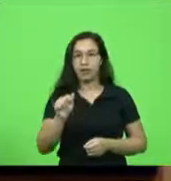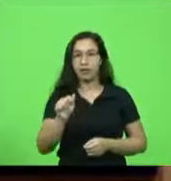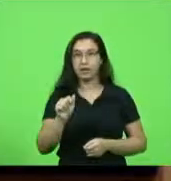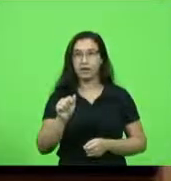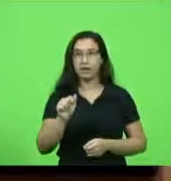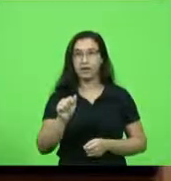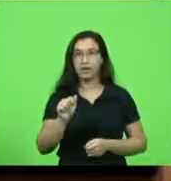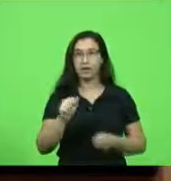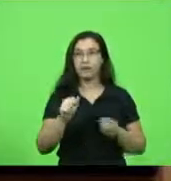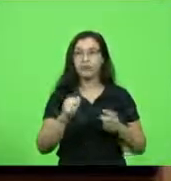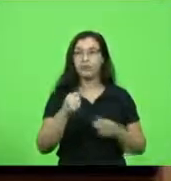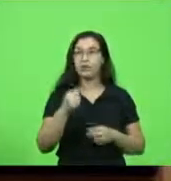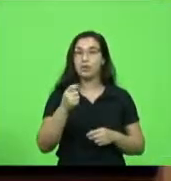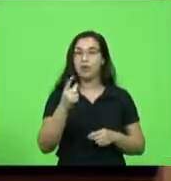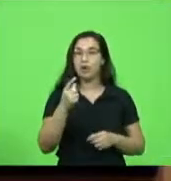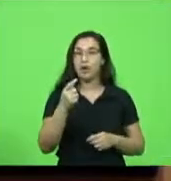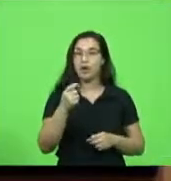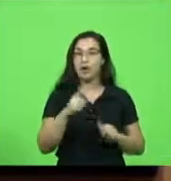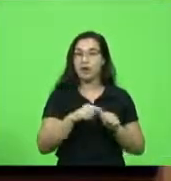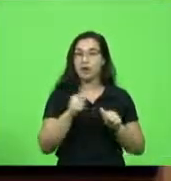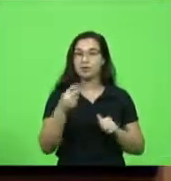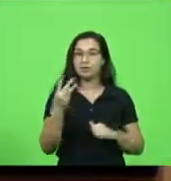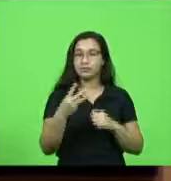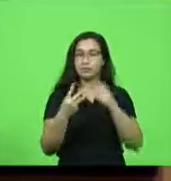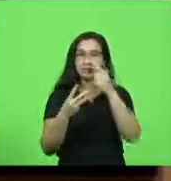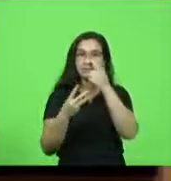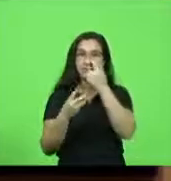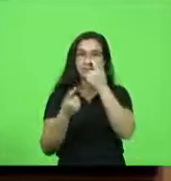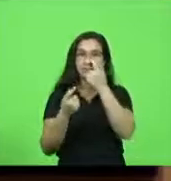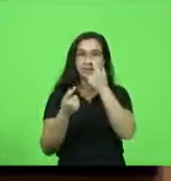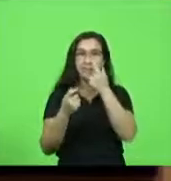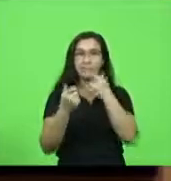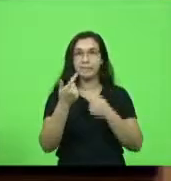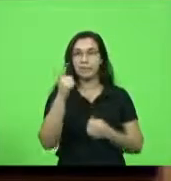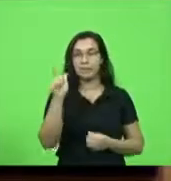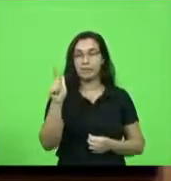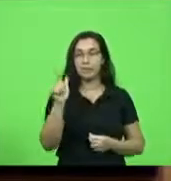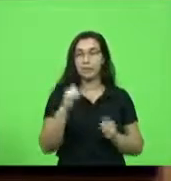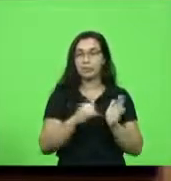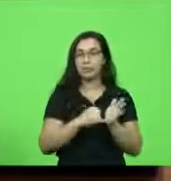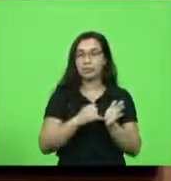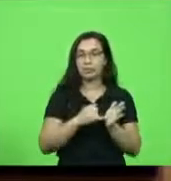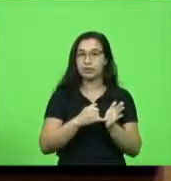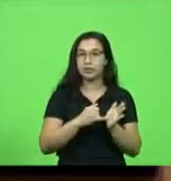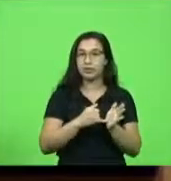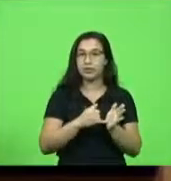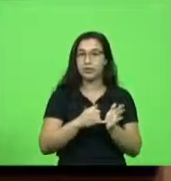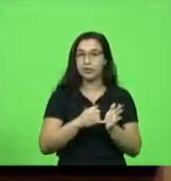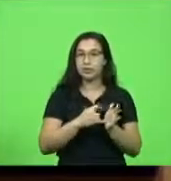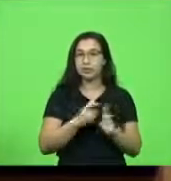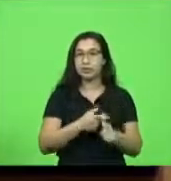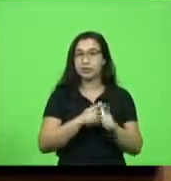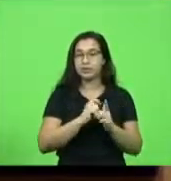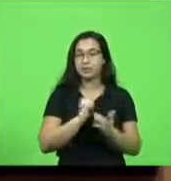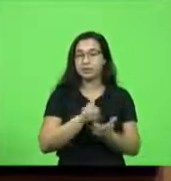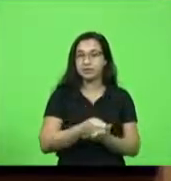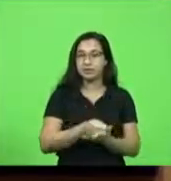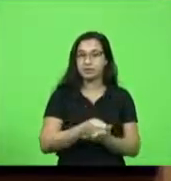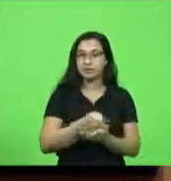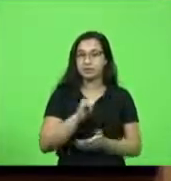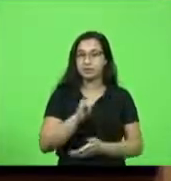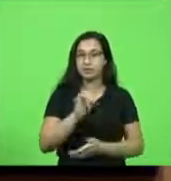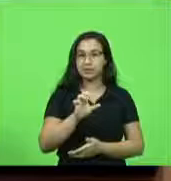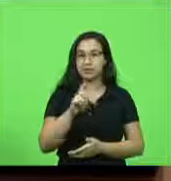artigo 3º, ele coloca os outros impostos ou débitos com o Estado, que é o ICMS,